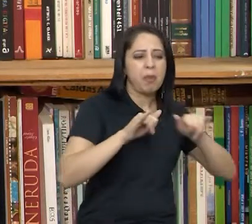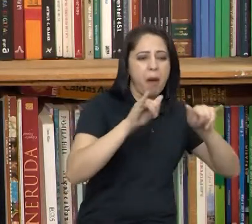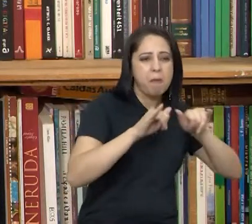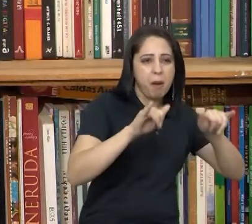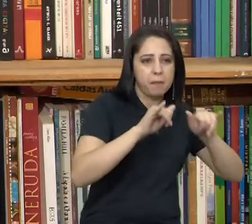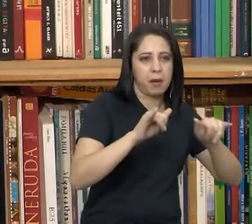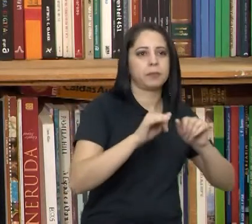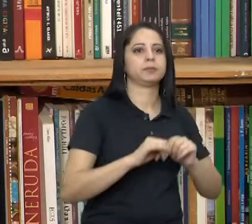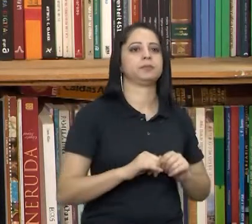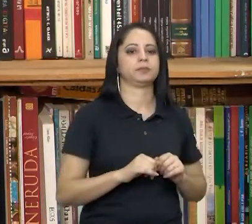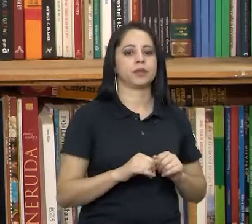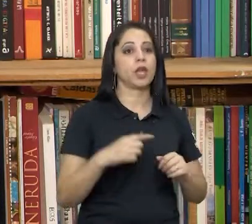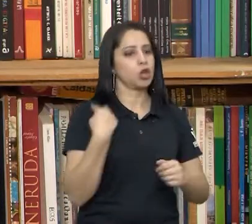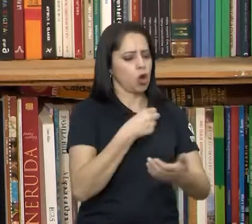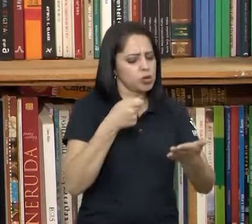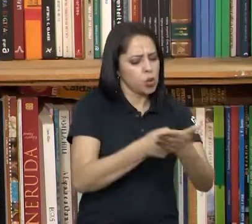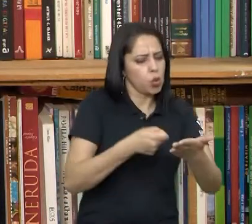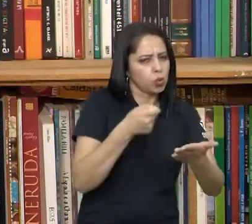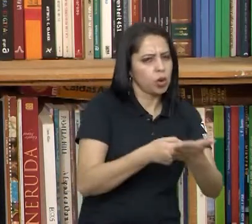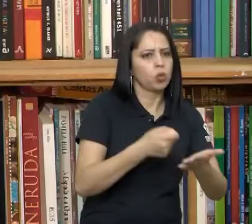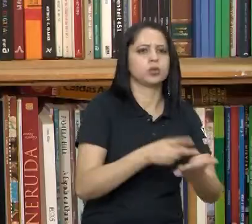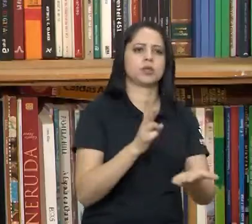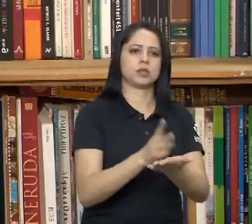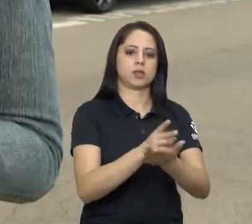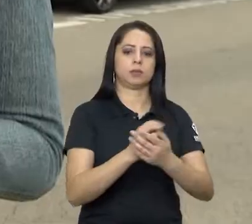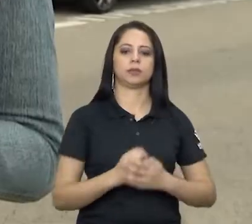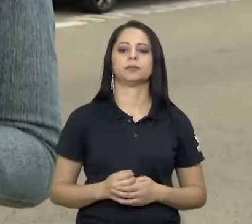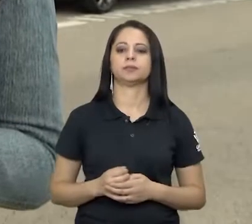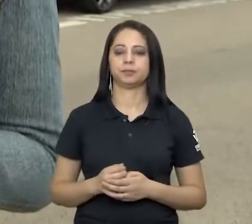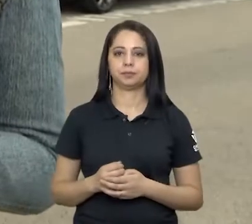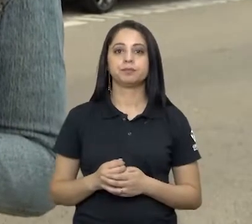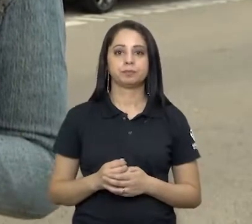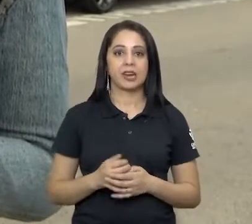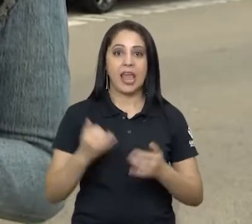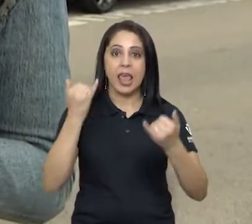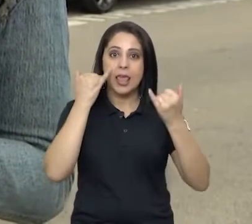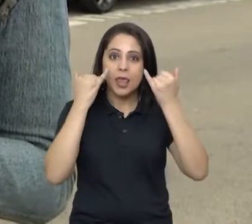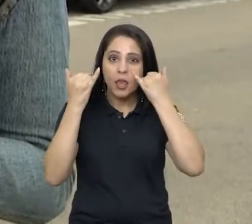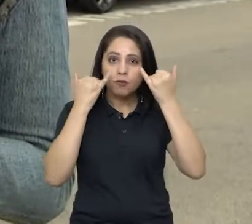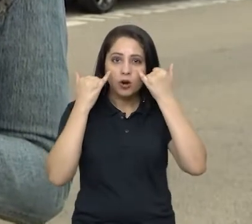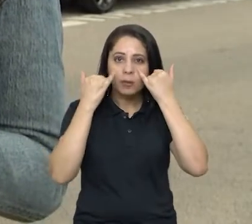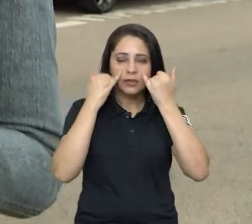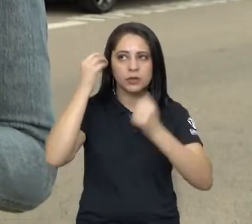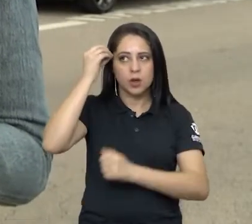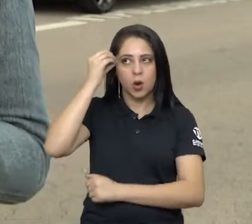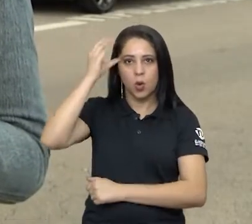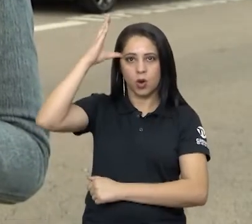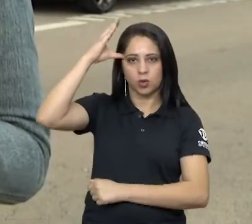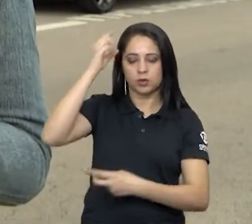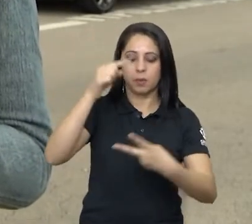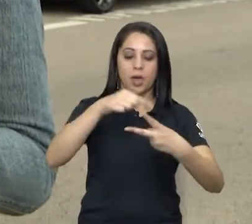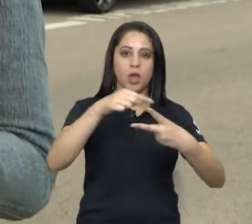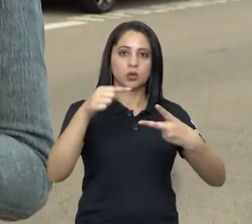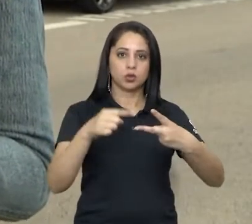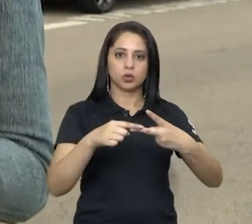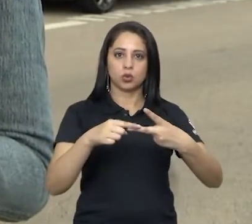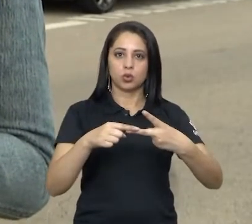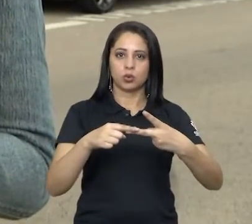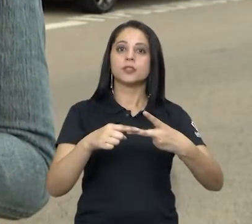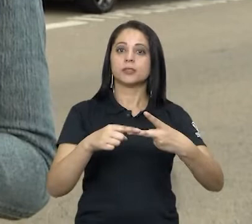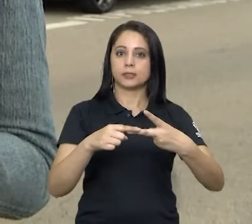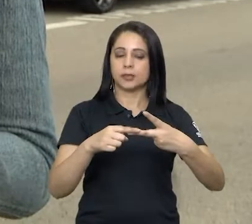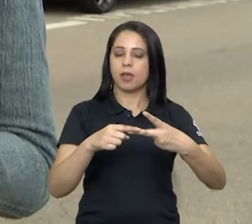com os nossos recursos, com as nossas lutas diárias. A informação e o conhecimento são aliados no combate à